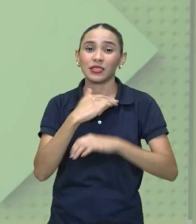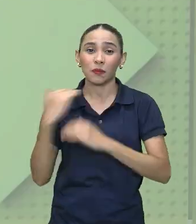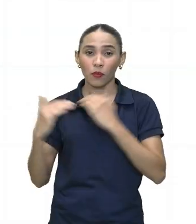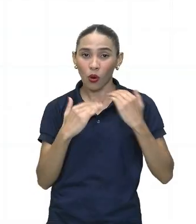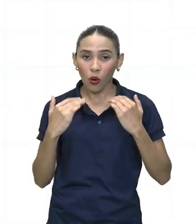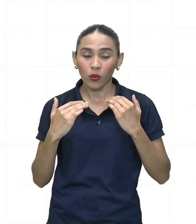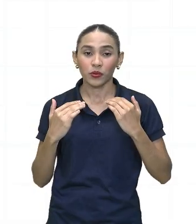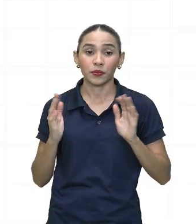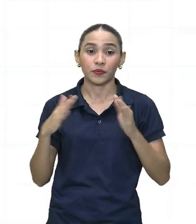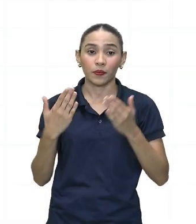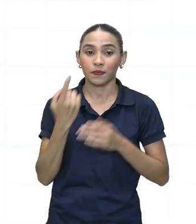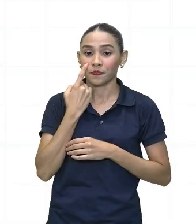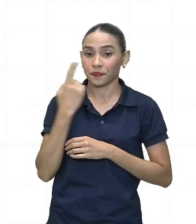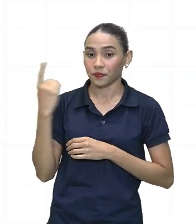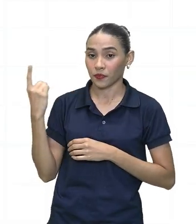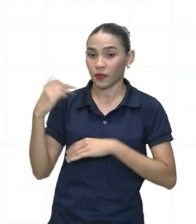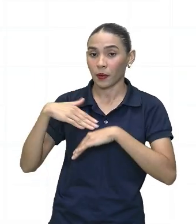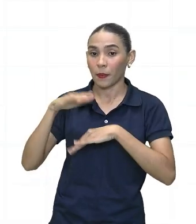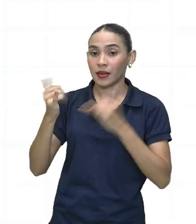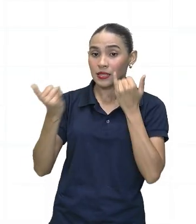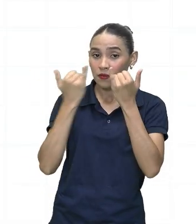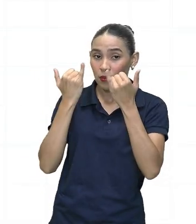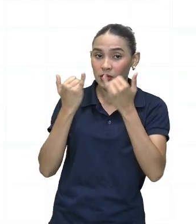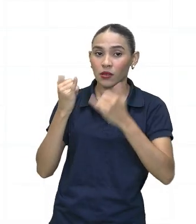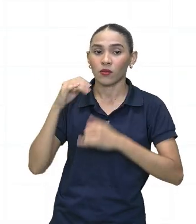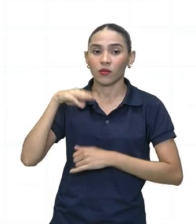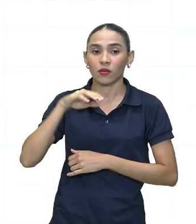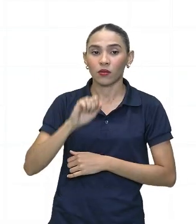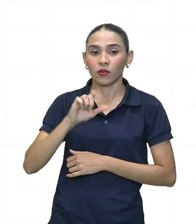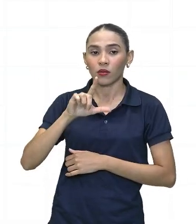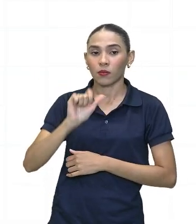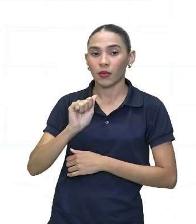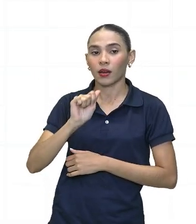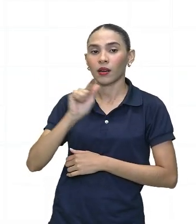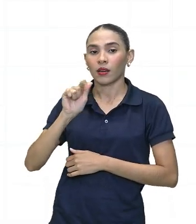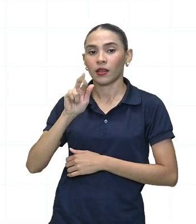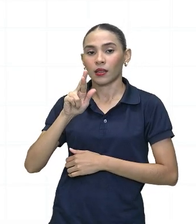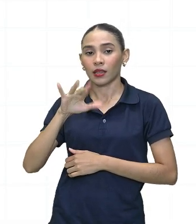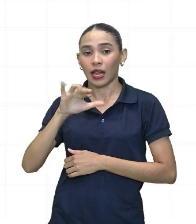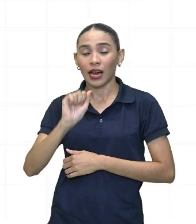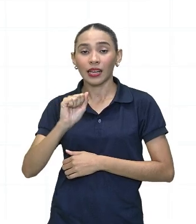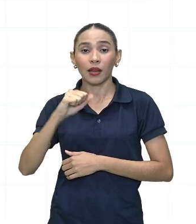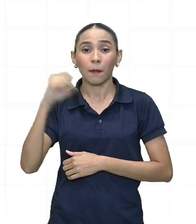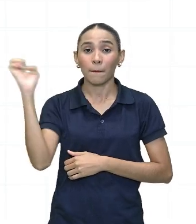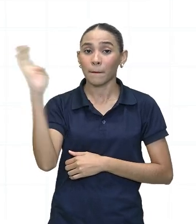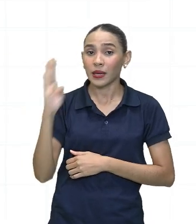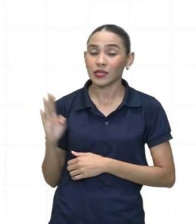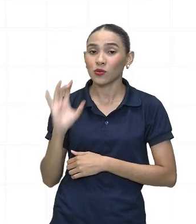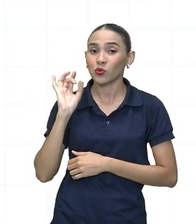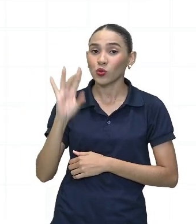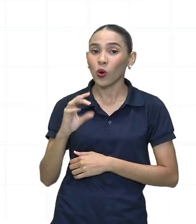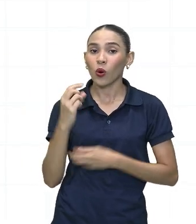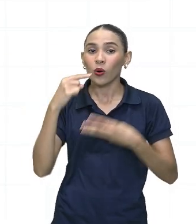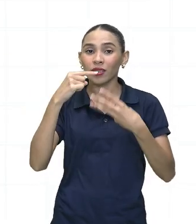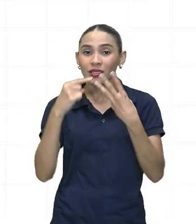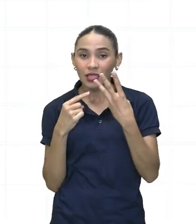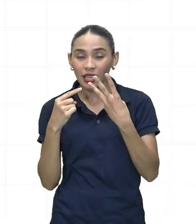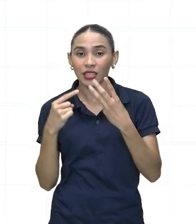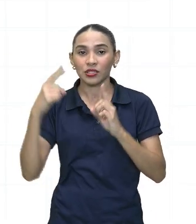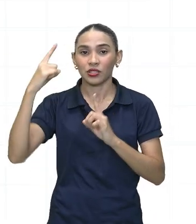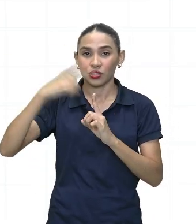aí para mais informações sobre a malária. No Brasil, somente 3 dessas espécies